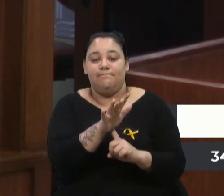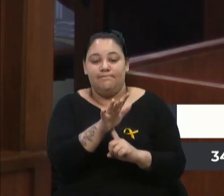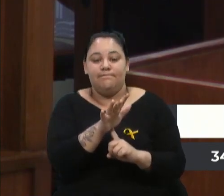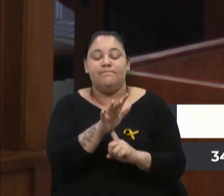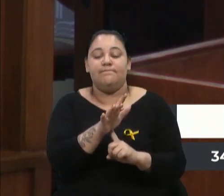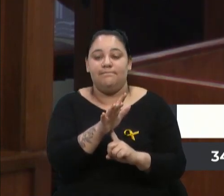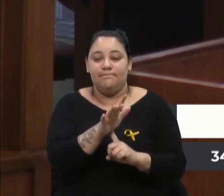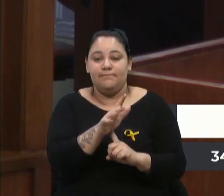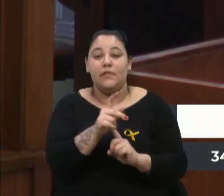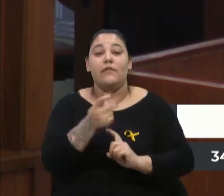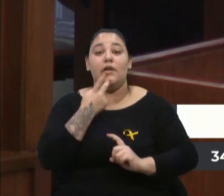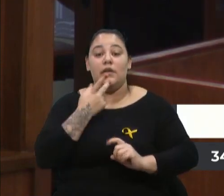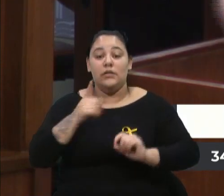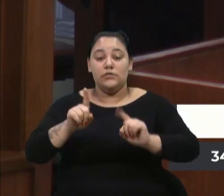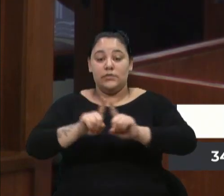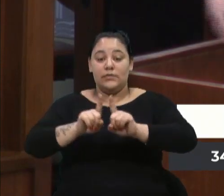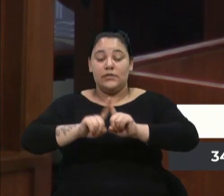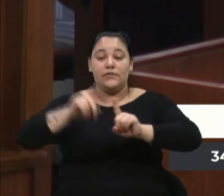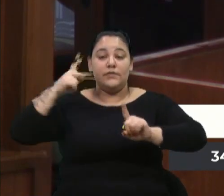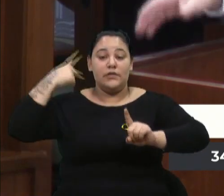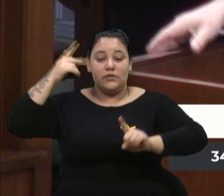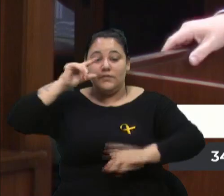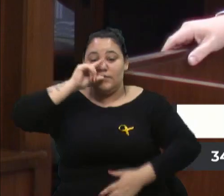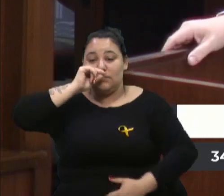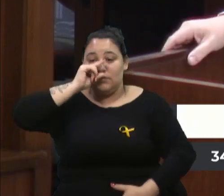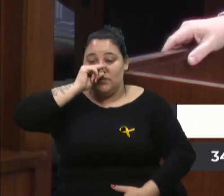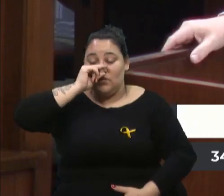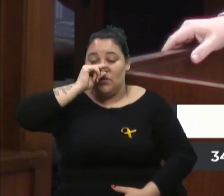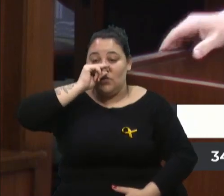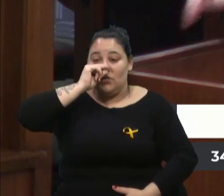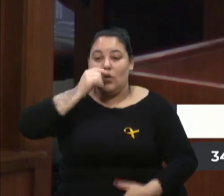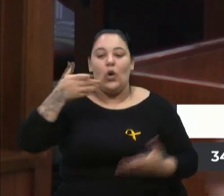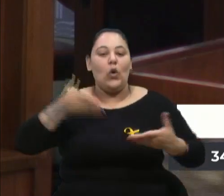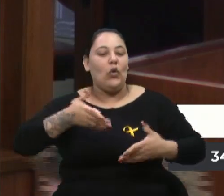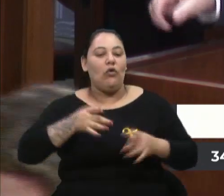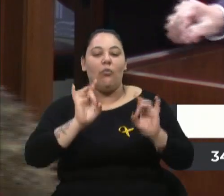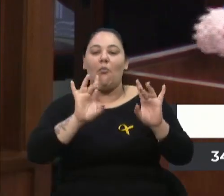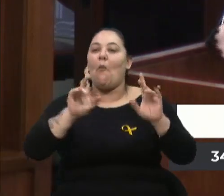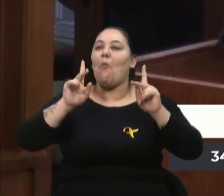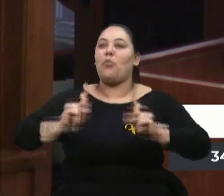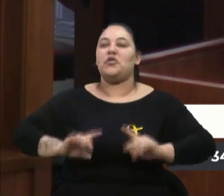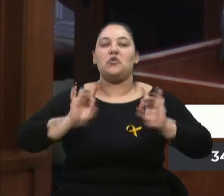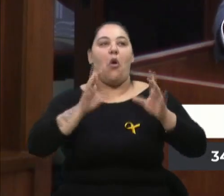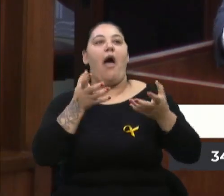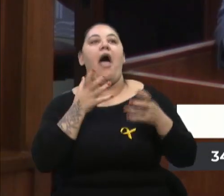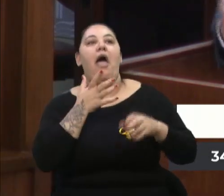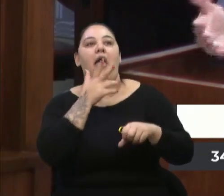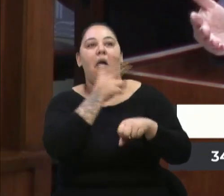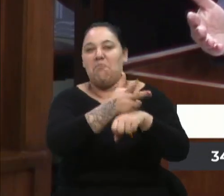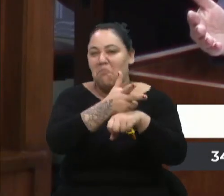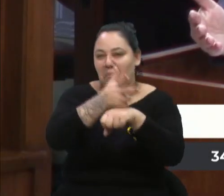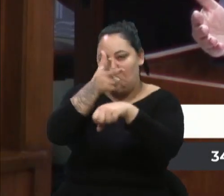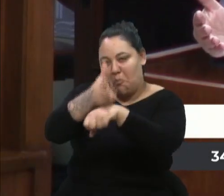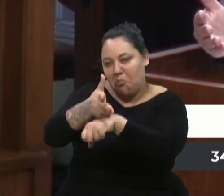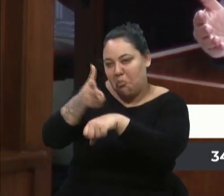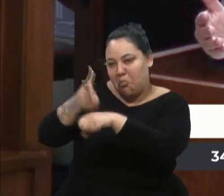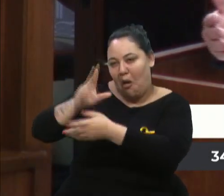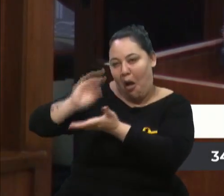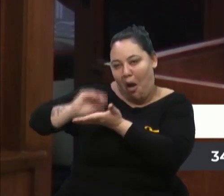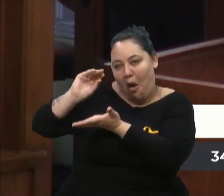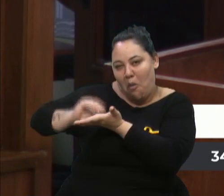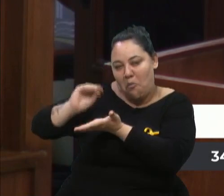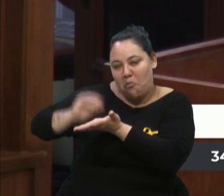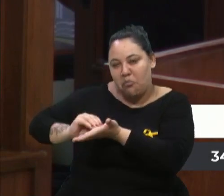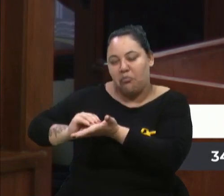pelo vereador Fantinel, hoje está muito em voga, se fazer vídeos, se fazer mídia em